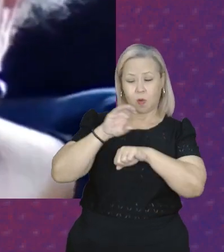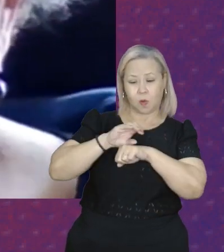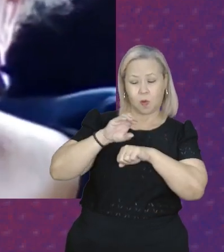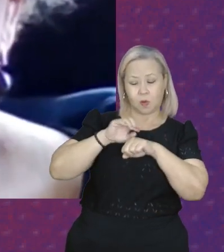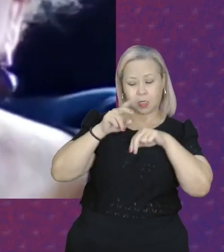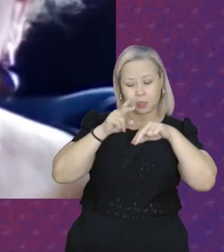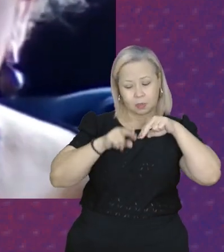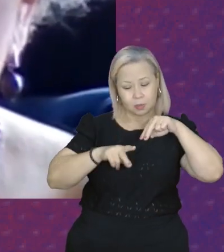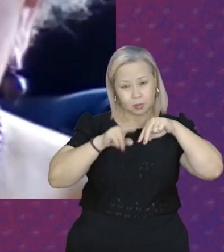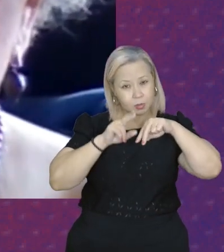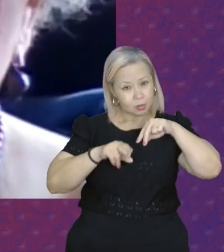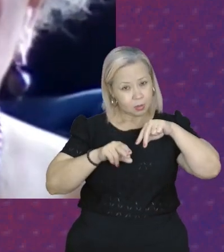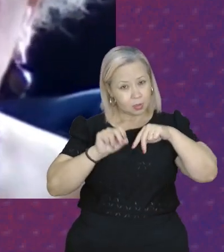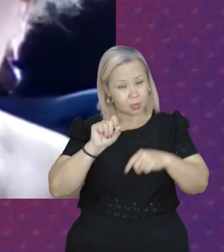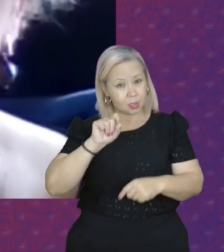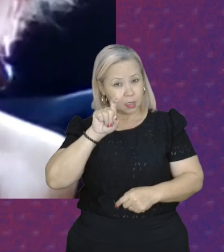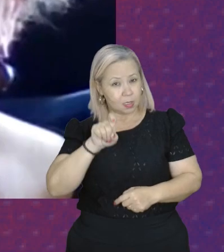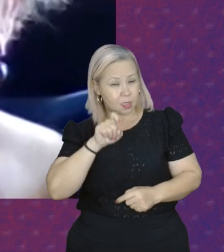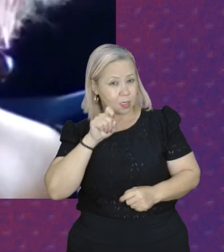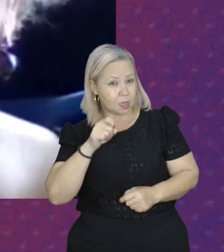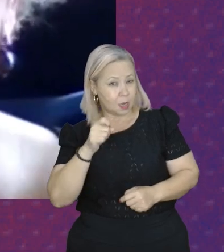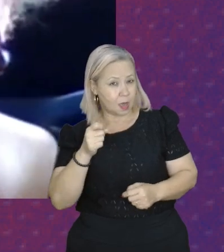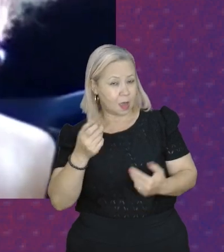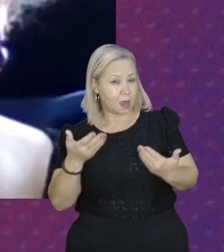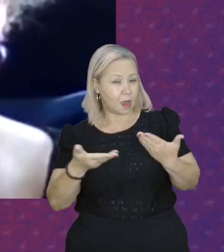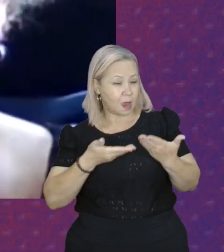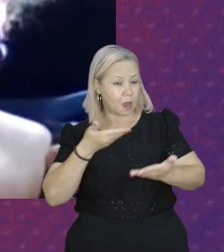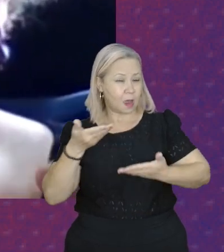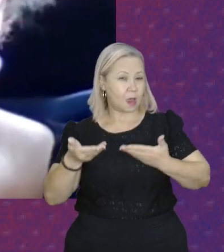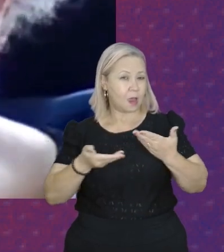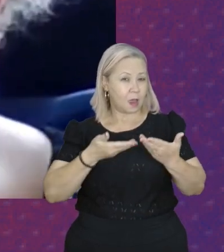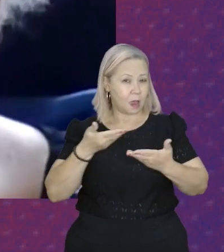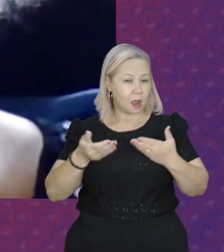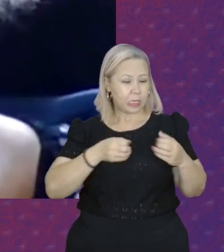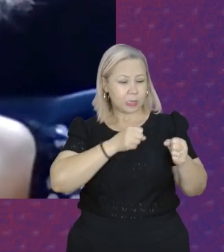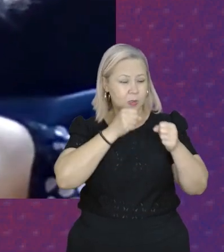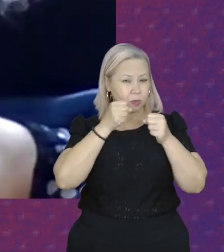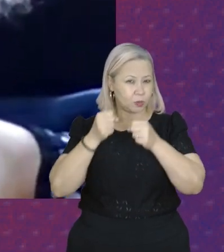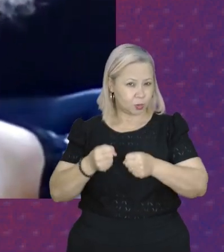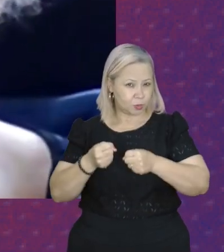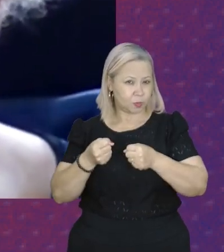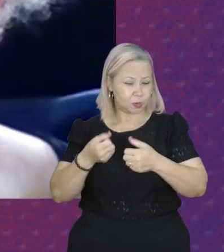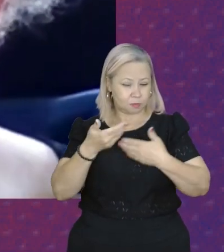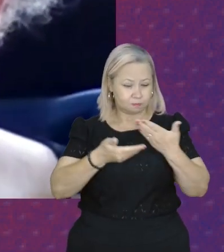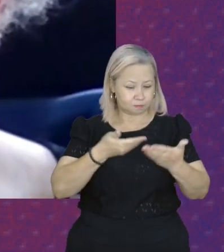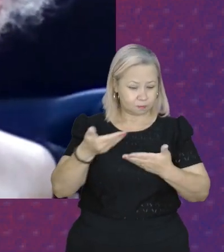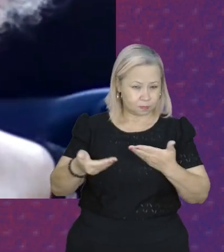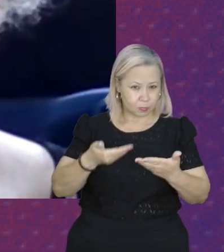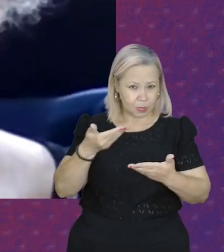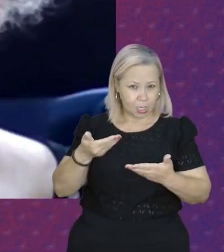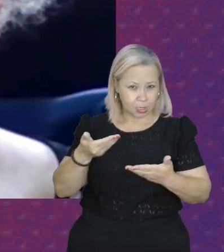gênero, que é a relação de poder entre os sexos,